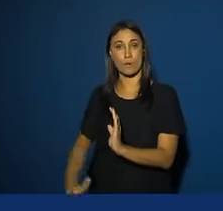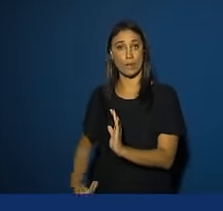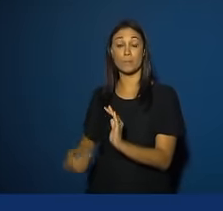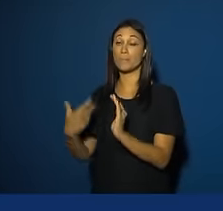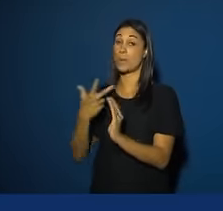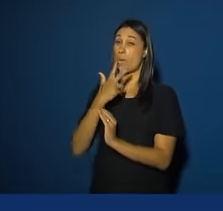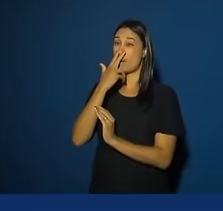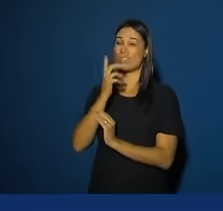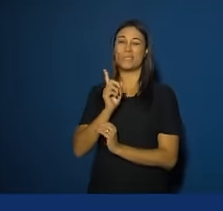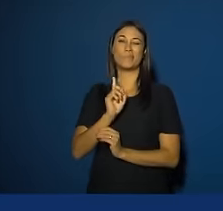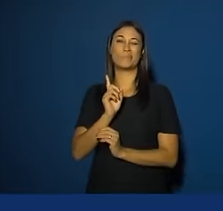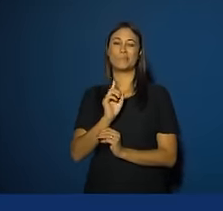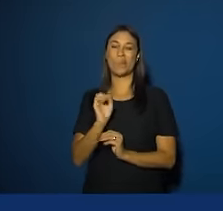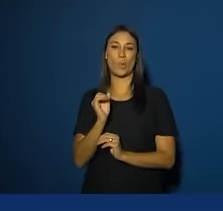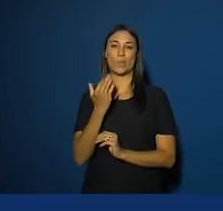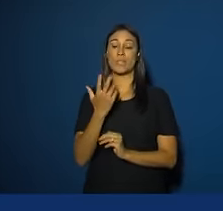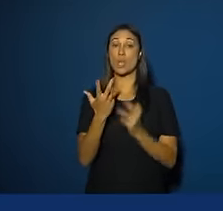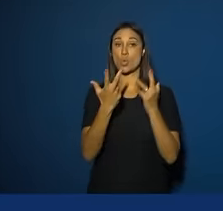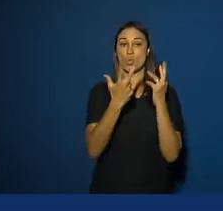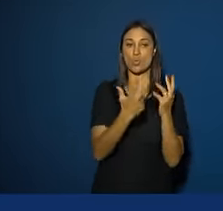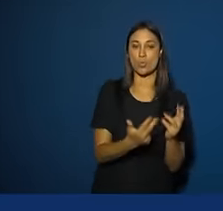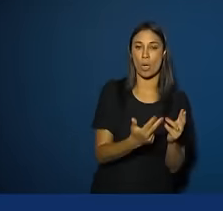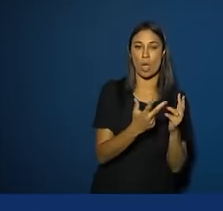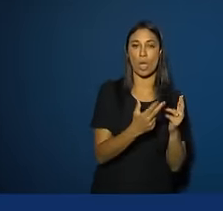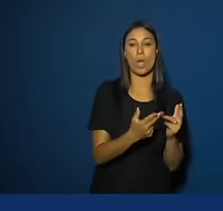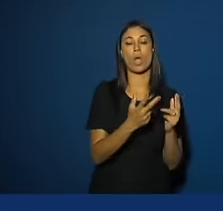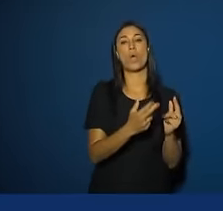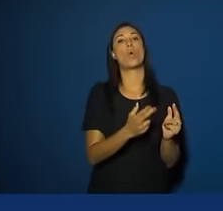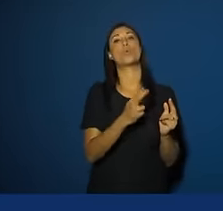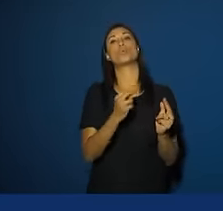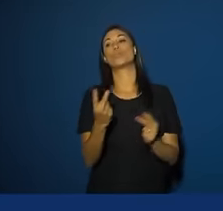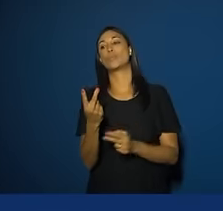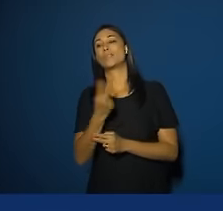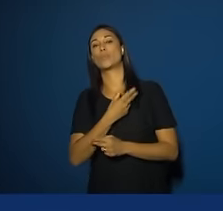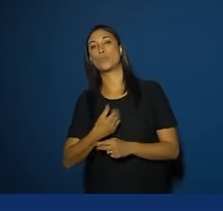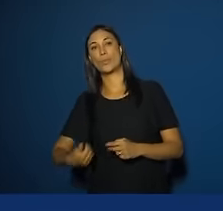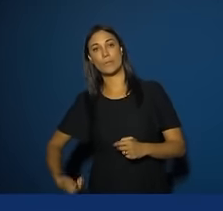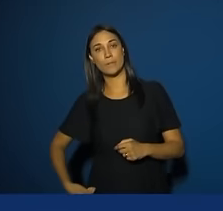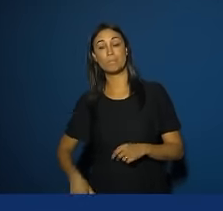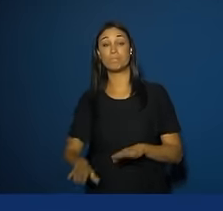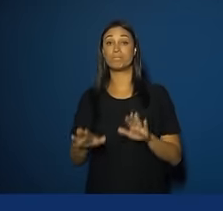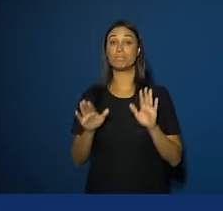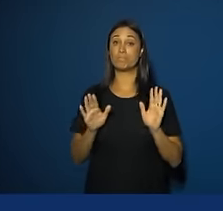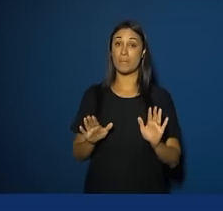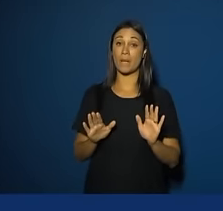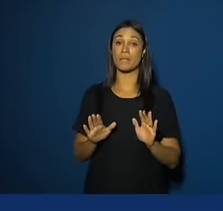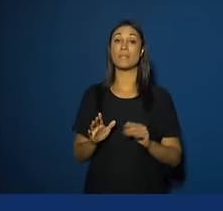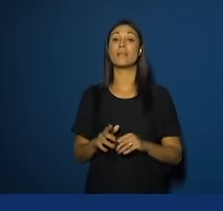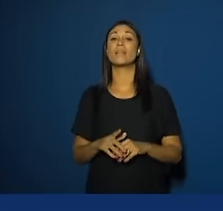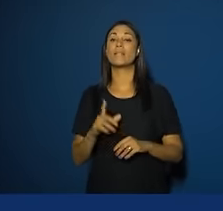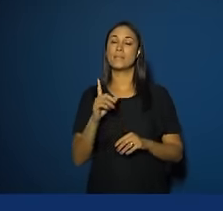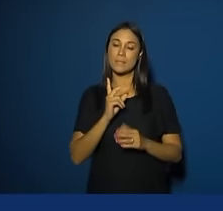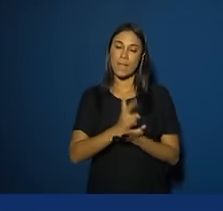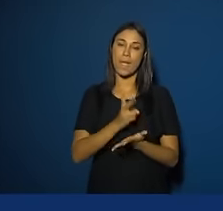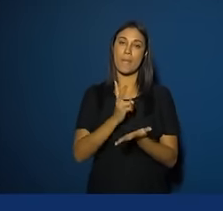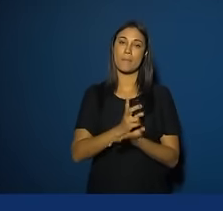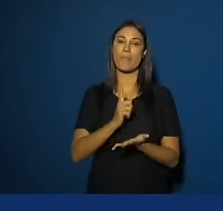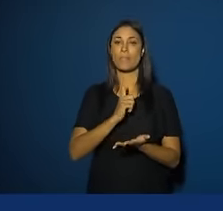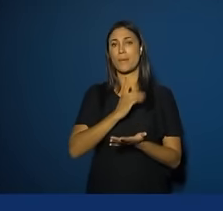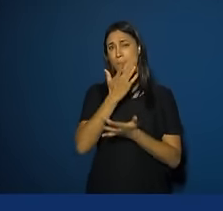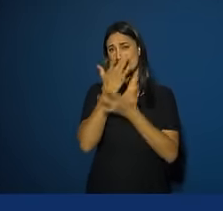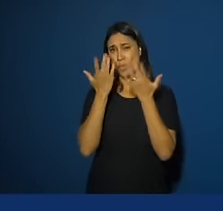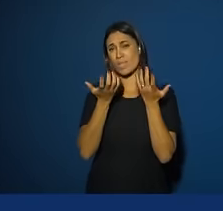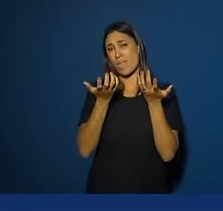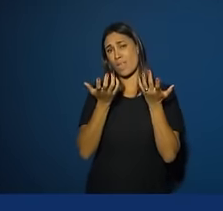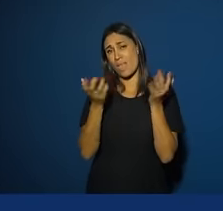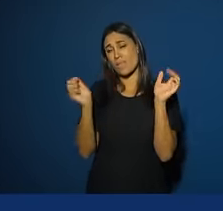acho que isso não vai acontecer na mesma magnitude no eventual segundo governo só que vai ter sempre gente querendo se juntar o